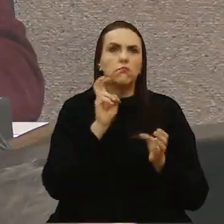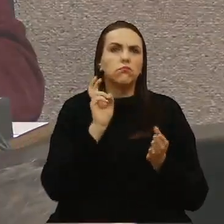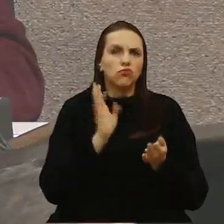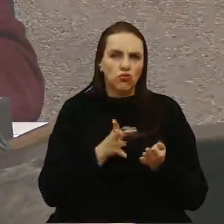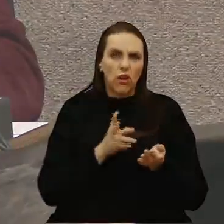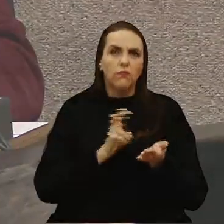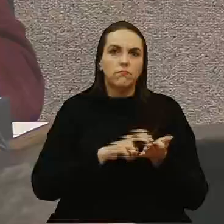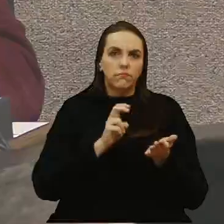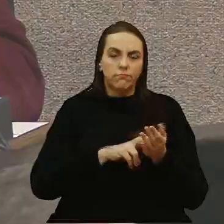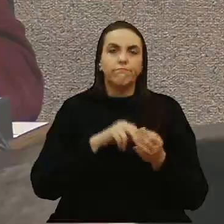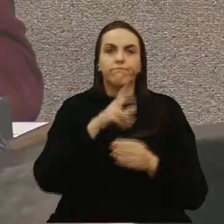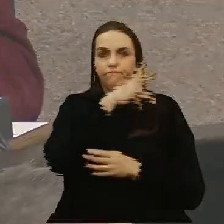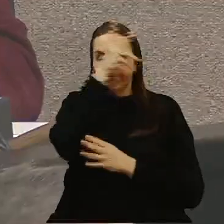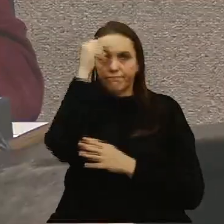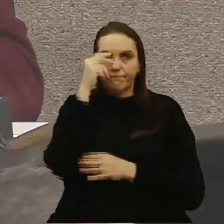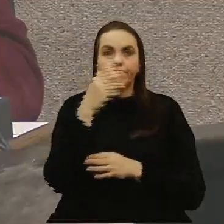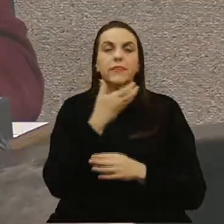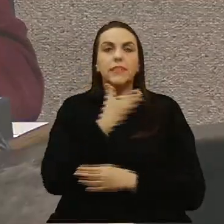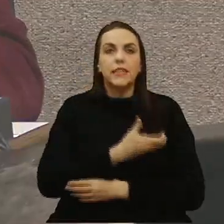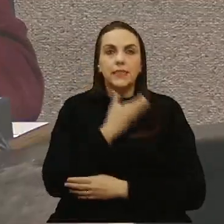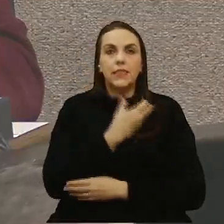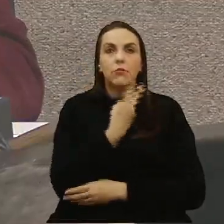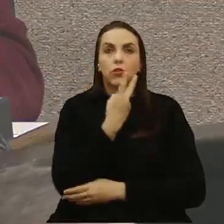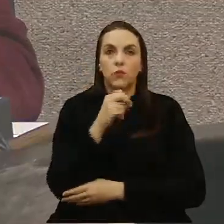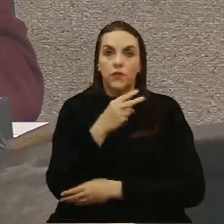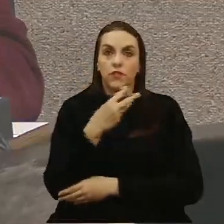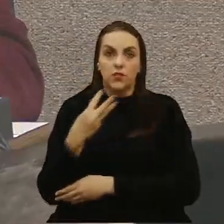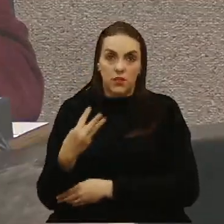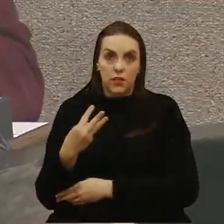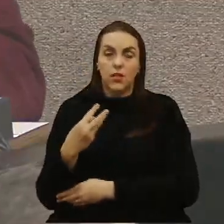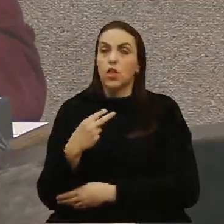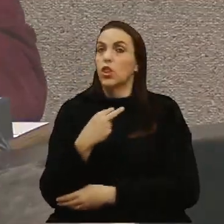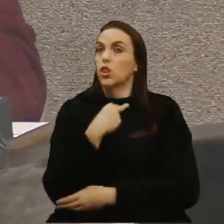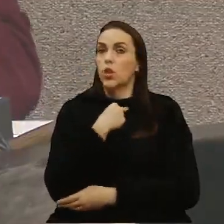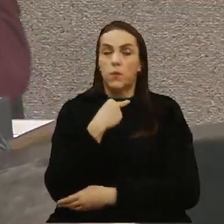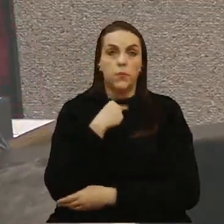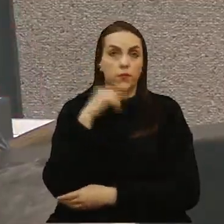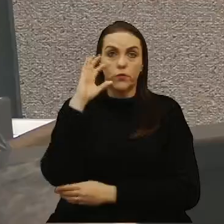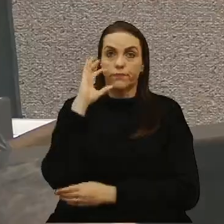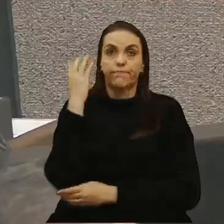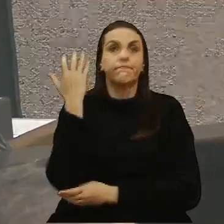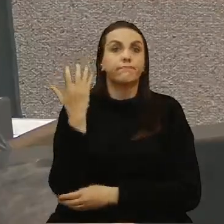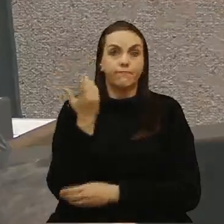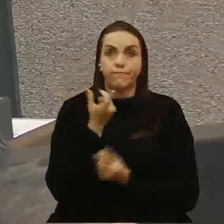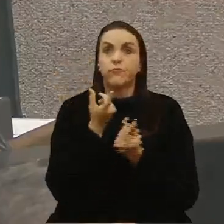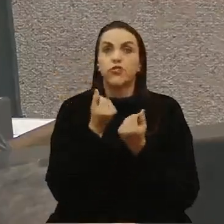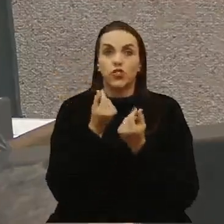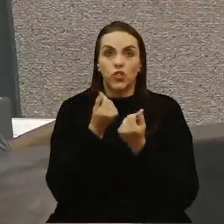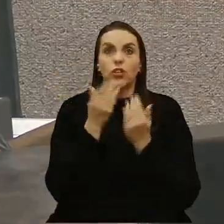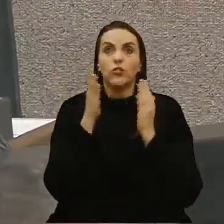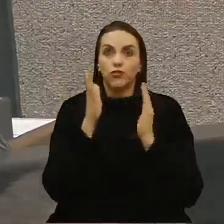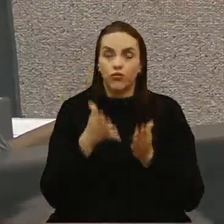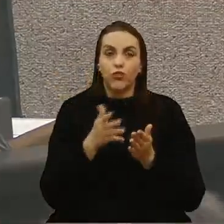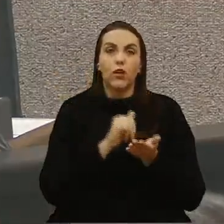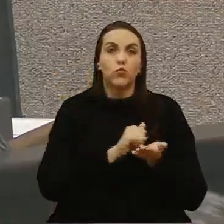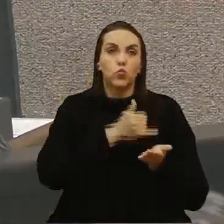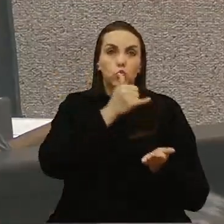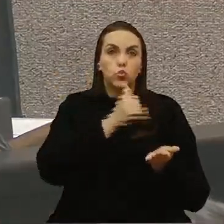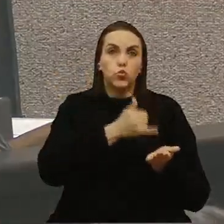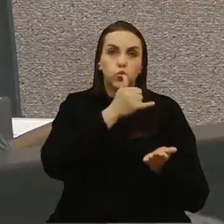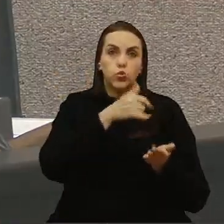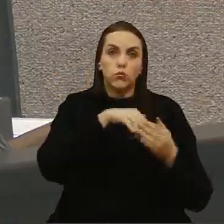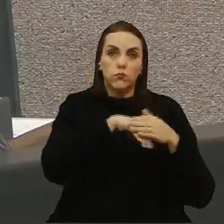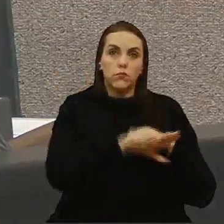de 2023. Isso não pode acontecer, né, um dinheiro que estava praticamente a juro no caixa,